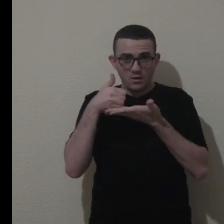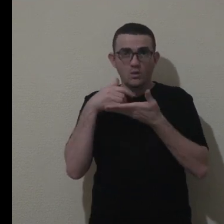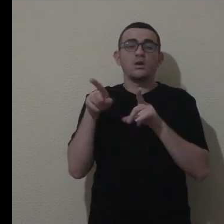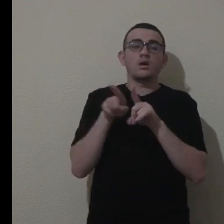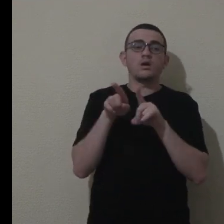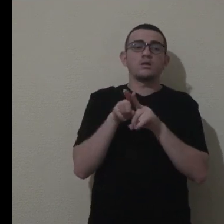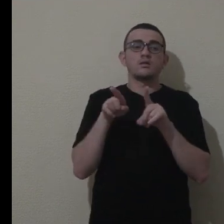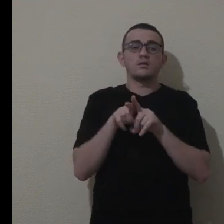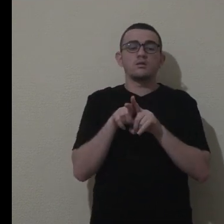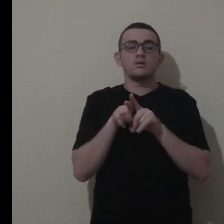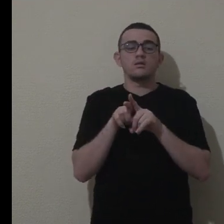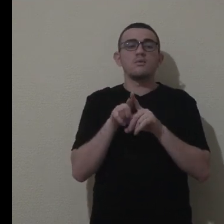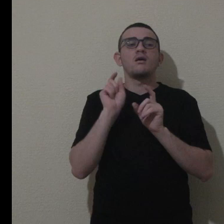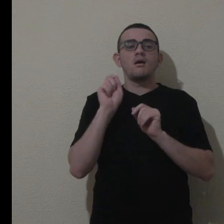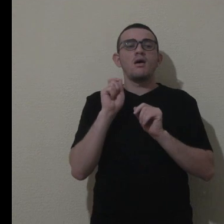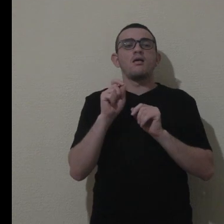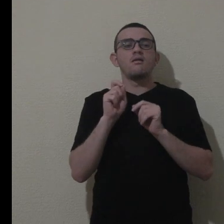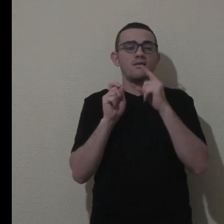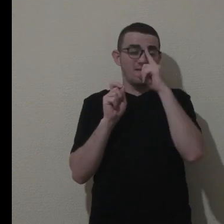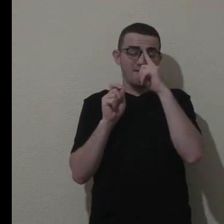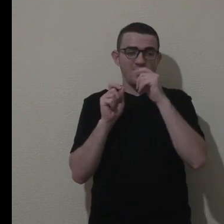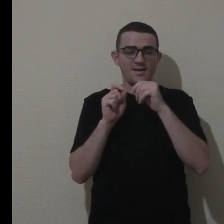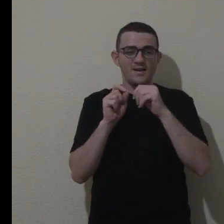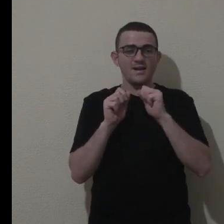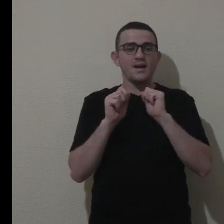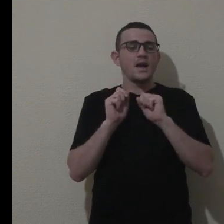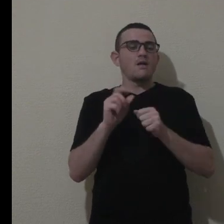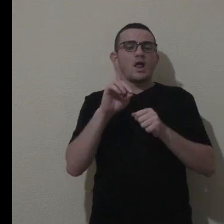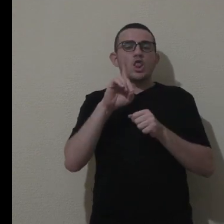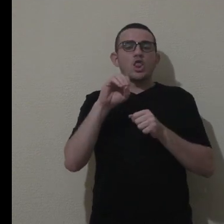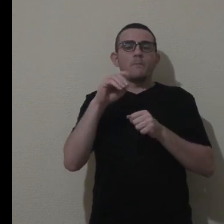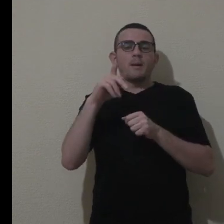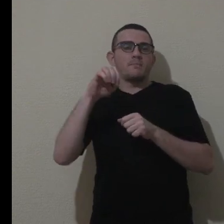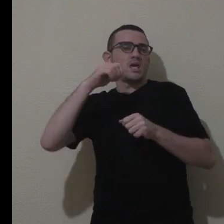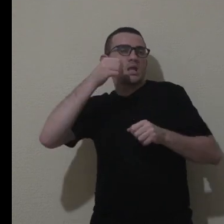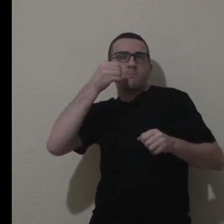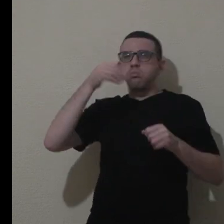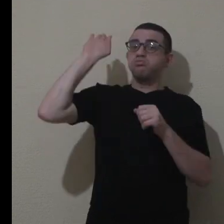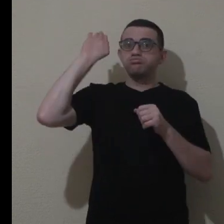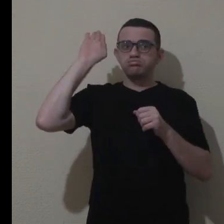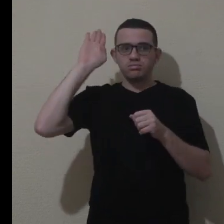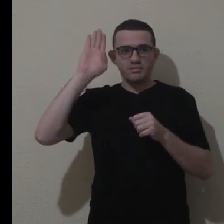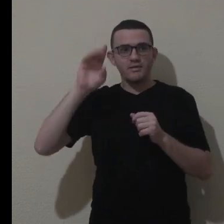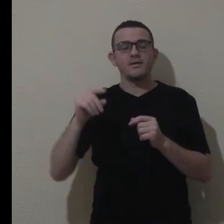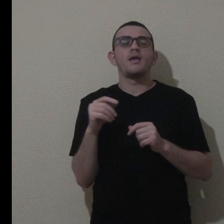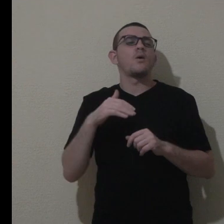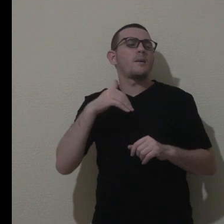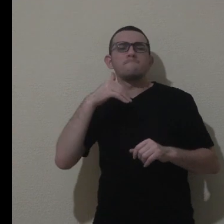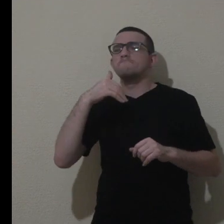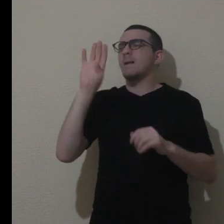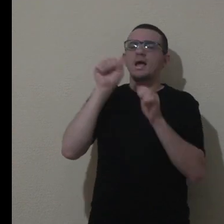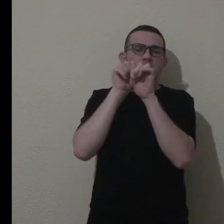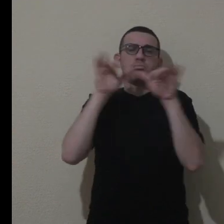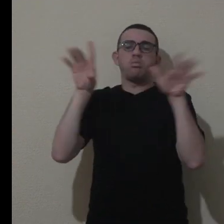A cocaína, digamos, é uma substância que põe a dopamina nas alturas, é o que